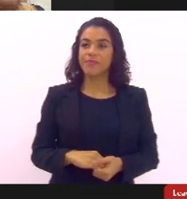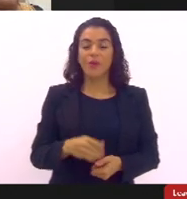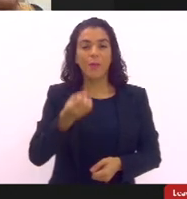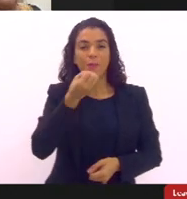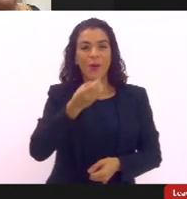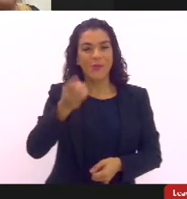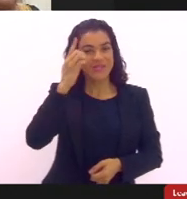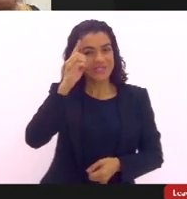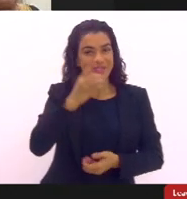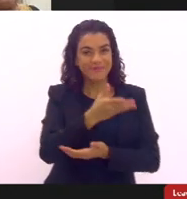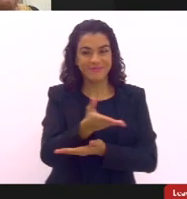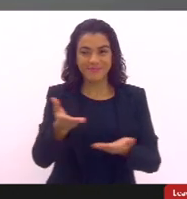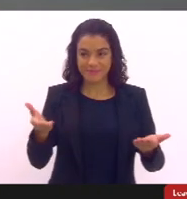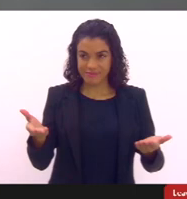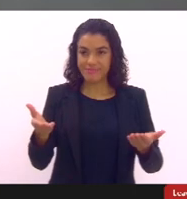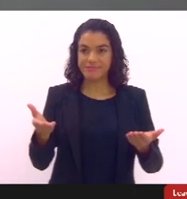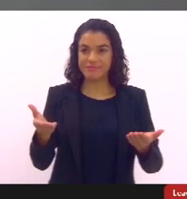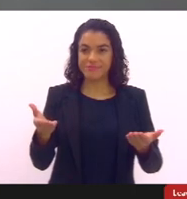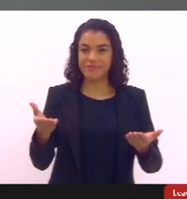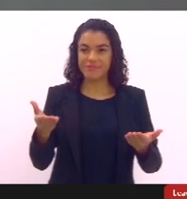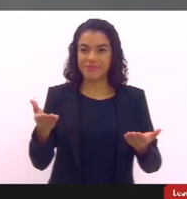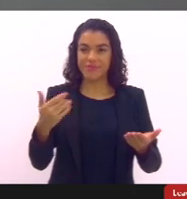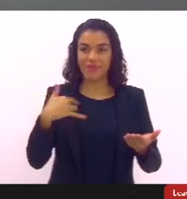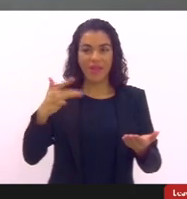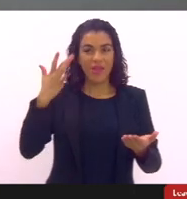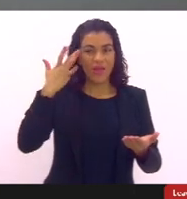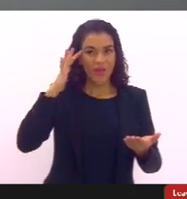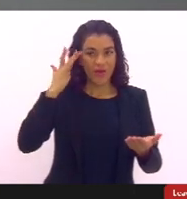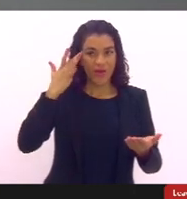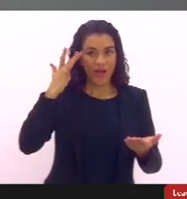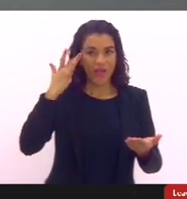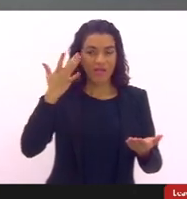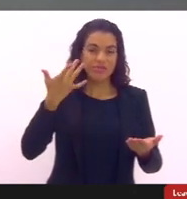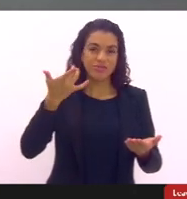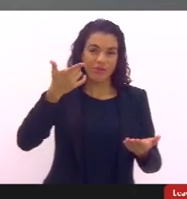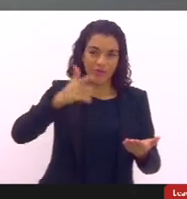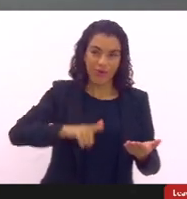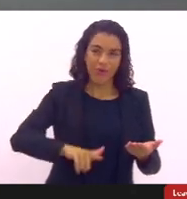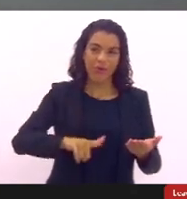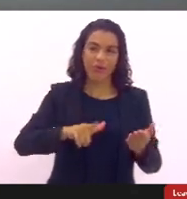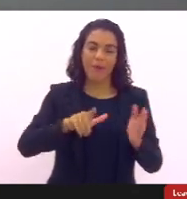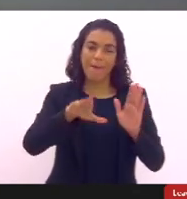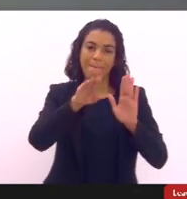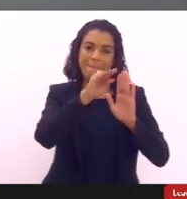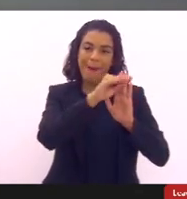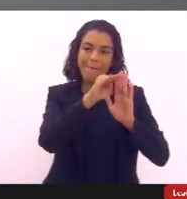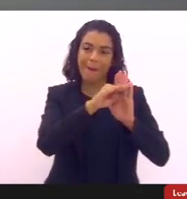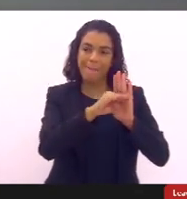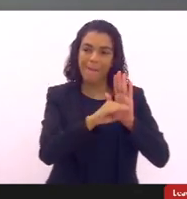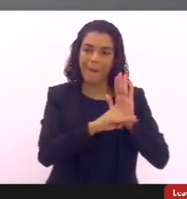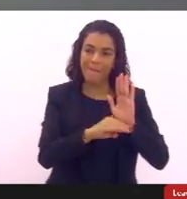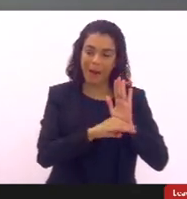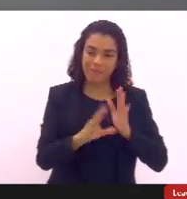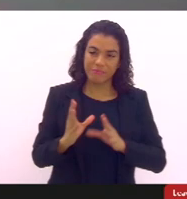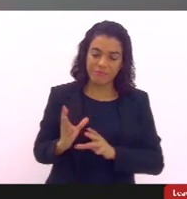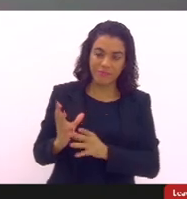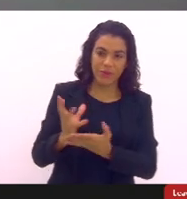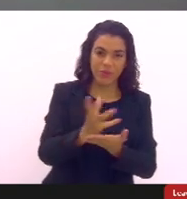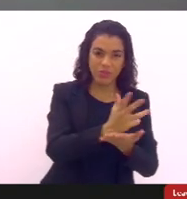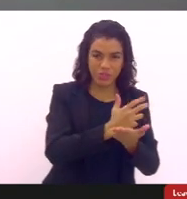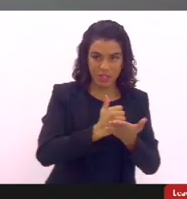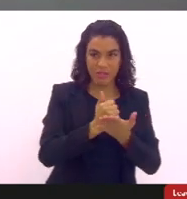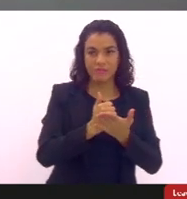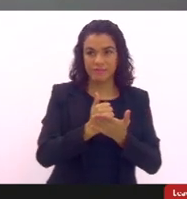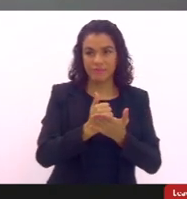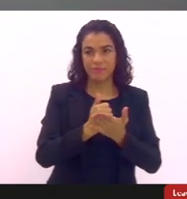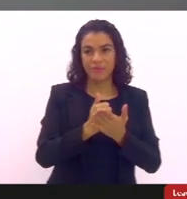Bom dia a todos. Eu acho que eu não vou repetir os dados que já foram apresentados pelo Dr. Tiago na